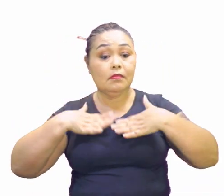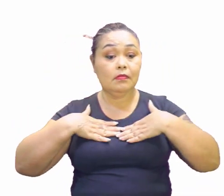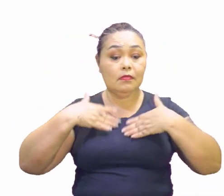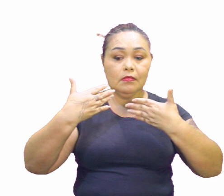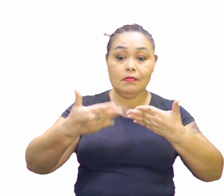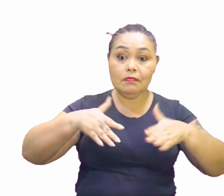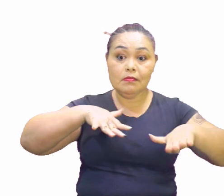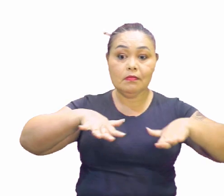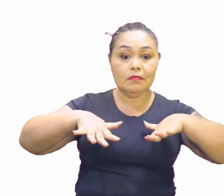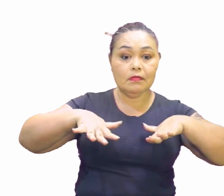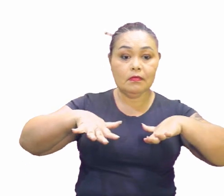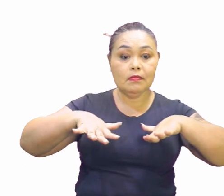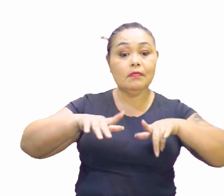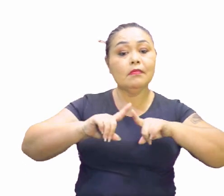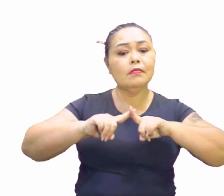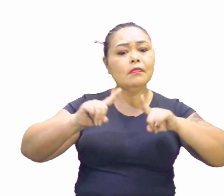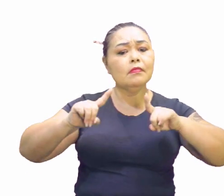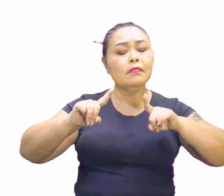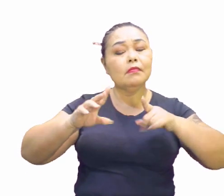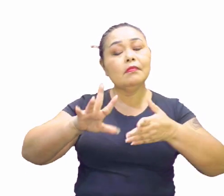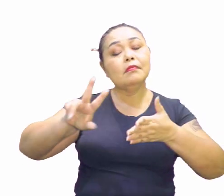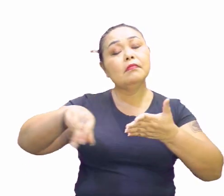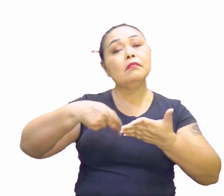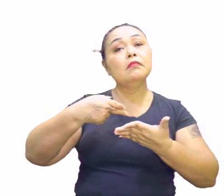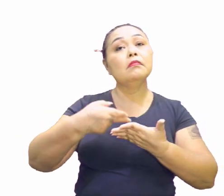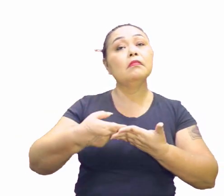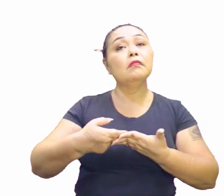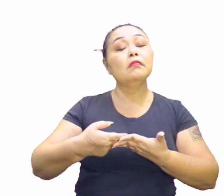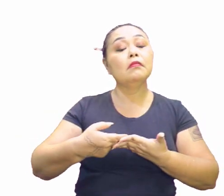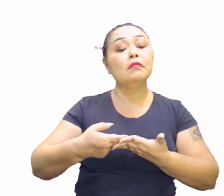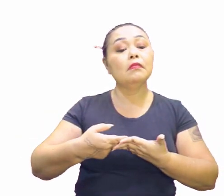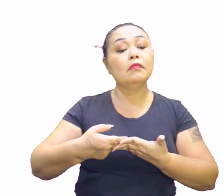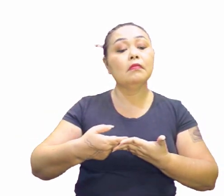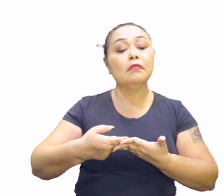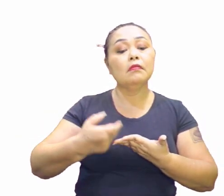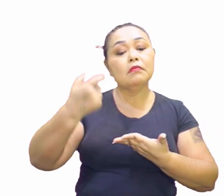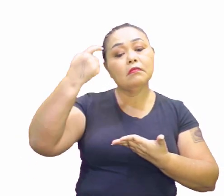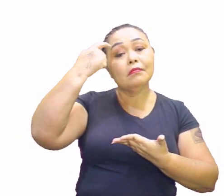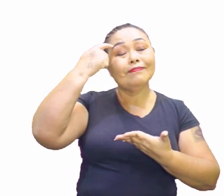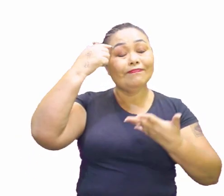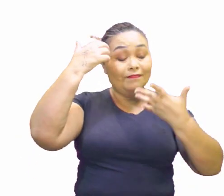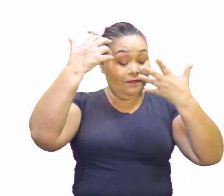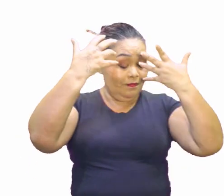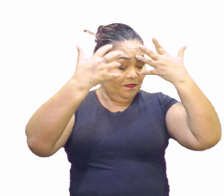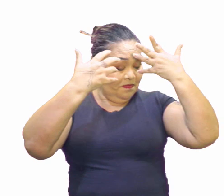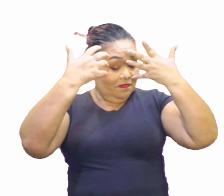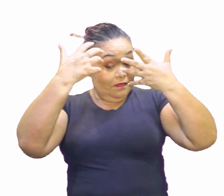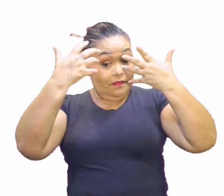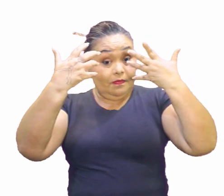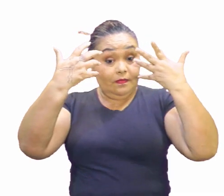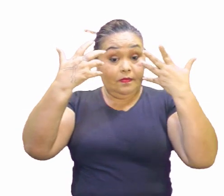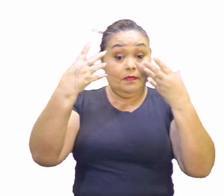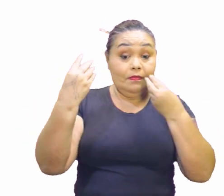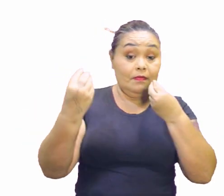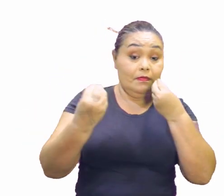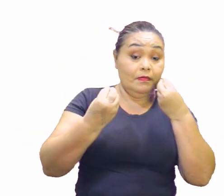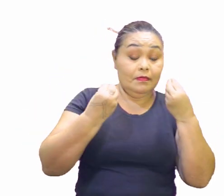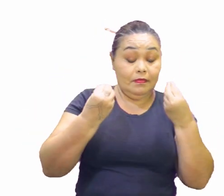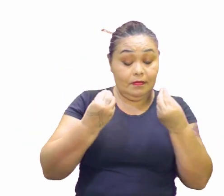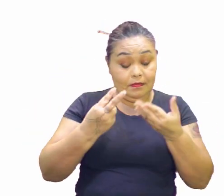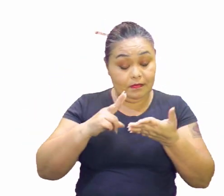que quer se movimentar, mas afinal está em repouso. O pensamento inquieto, com